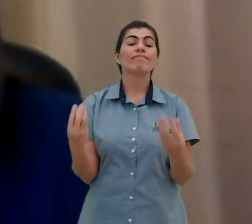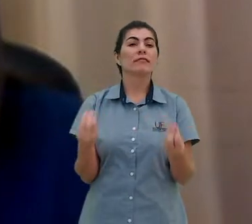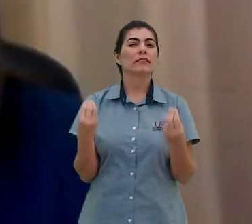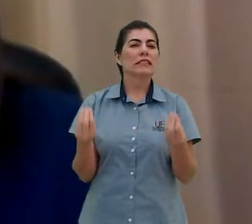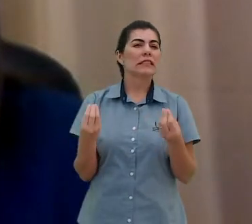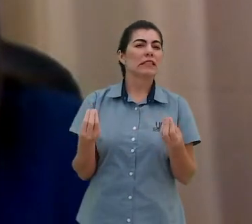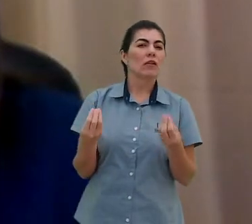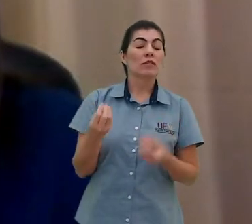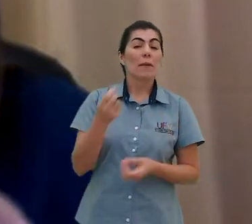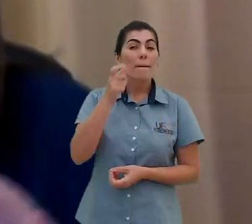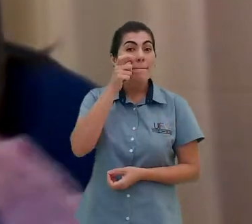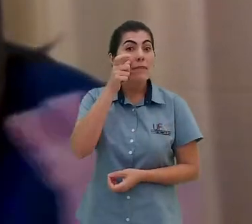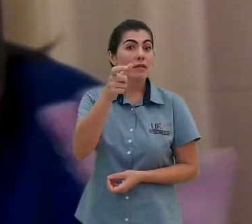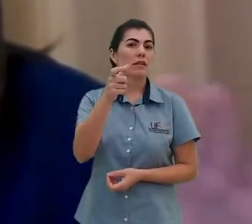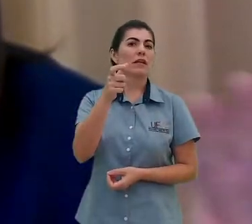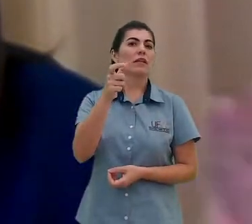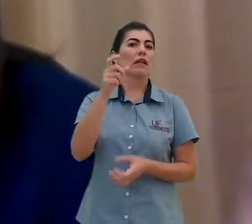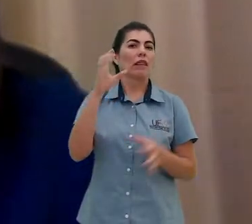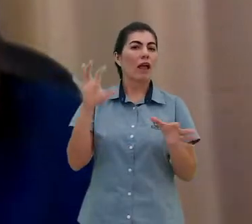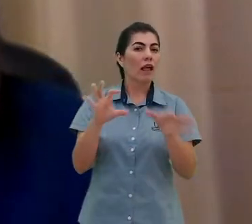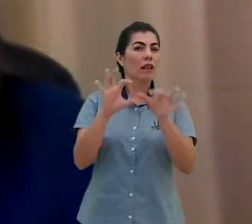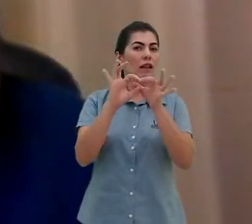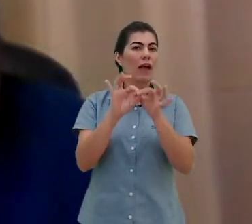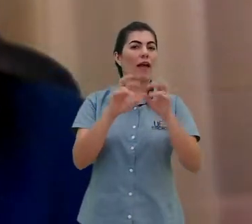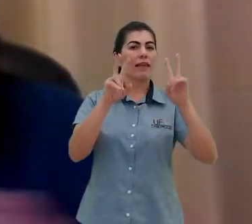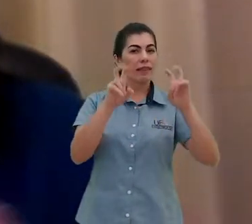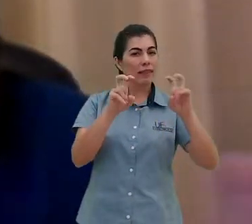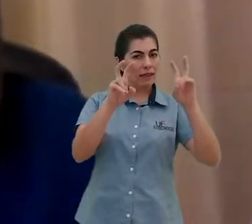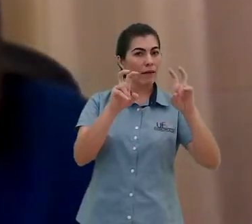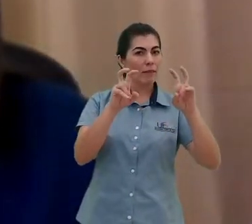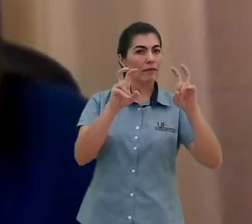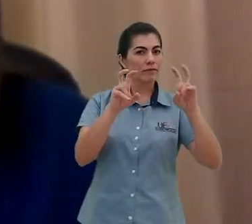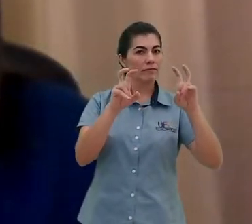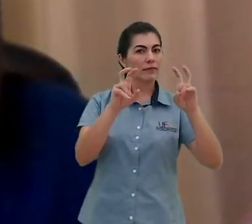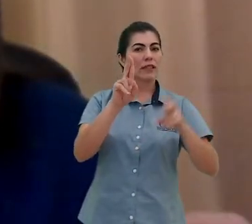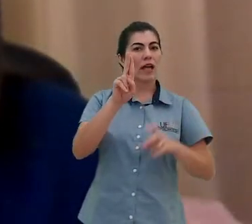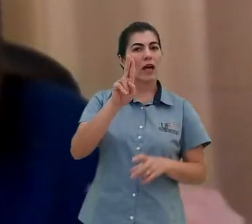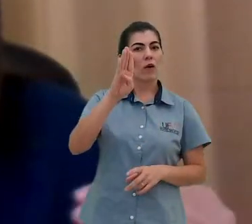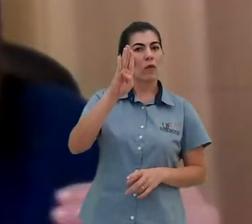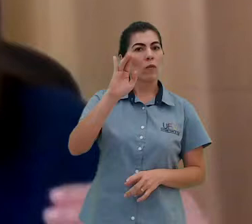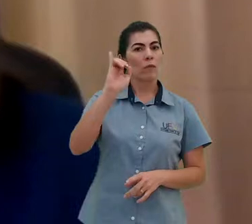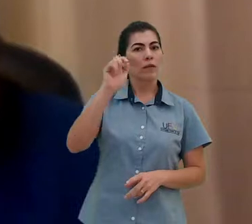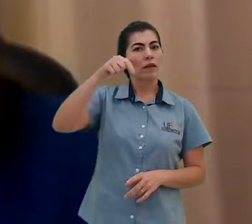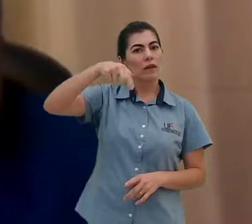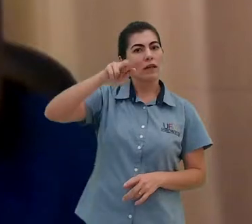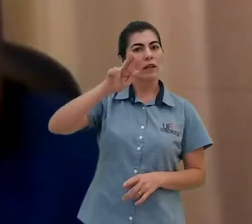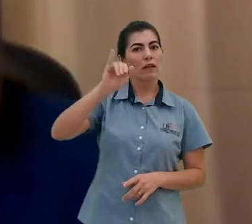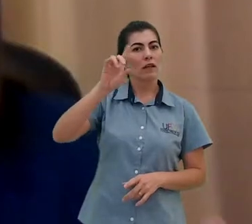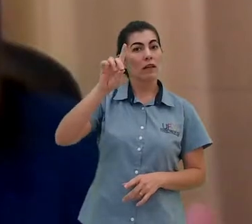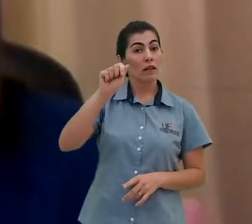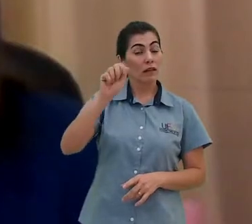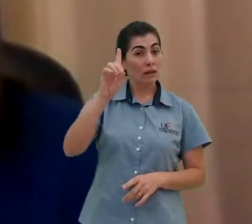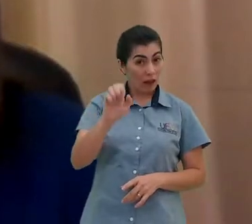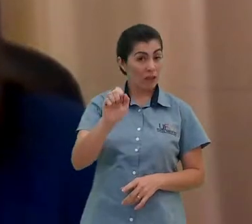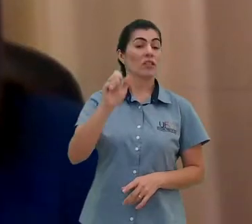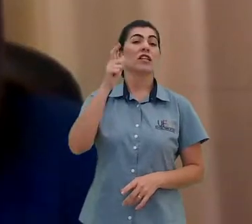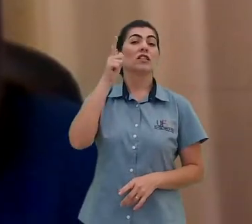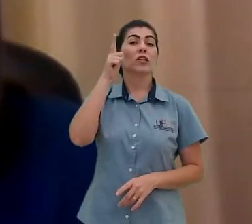mais interessantes e que eu acho que tem a ver com esse termo da ubiquidade seria a gente conseguir realmente chegar